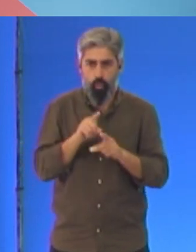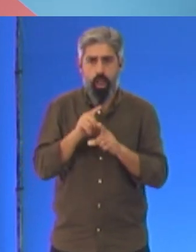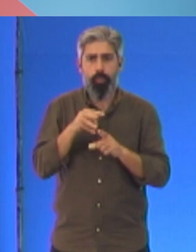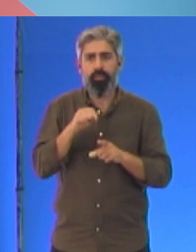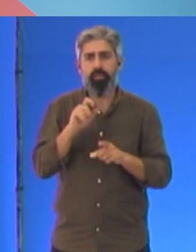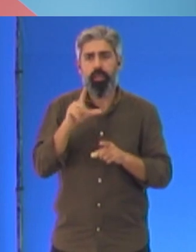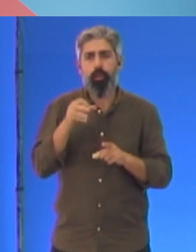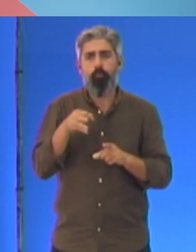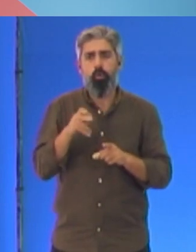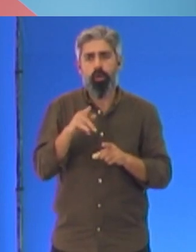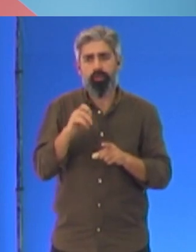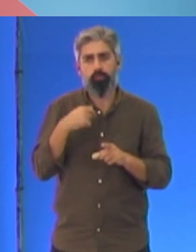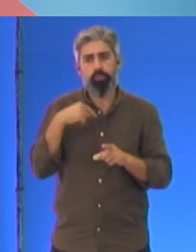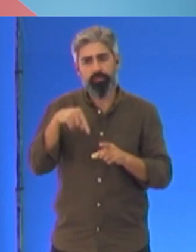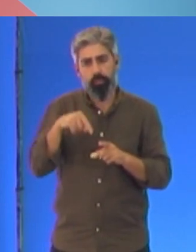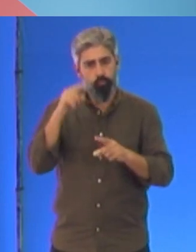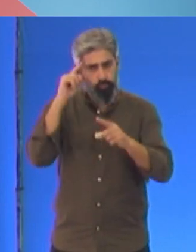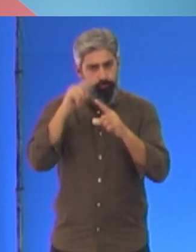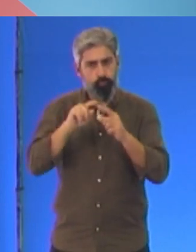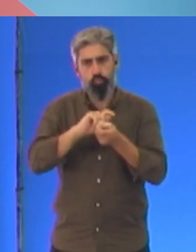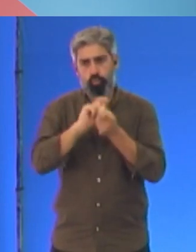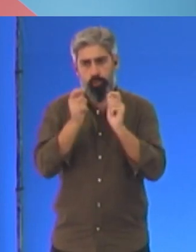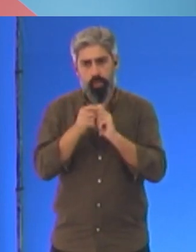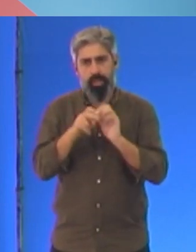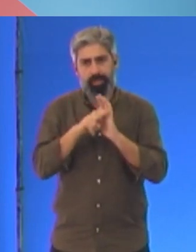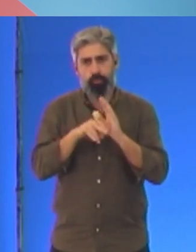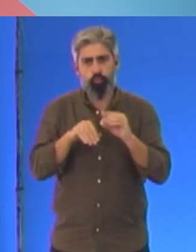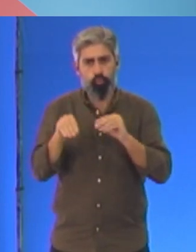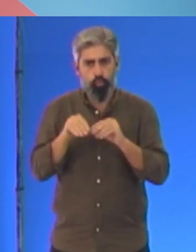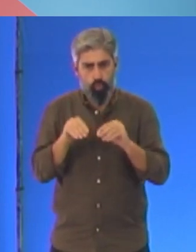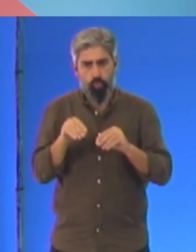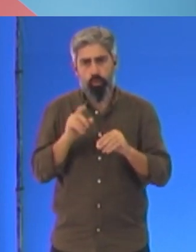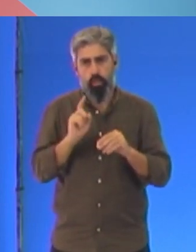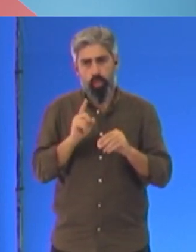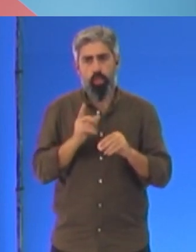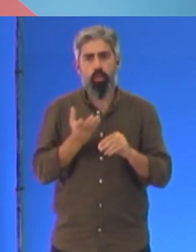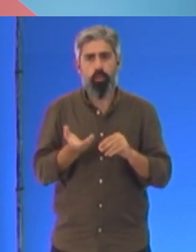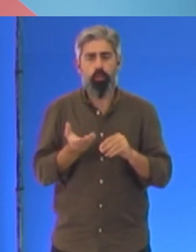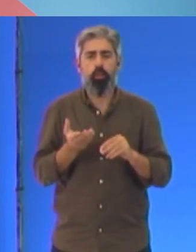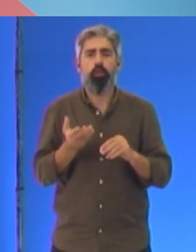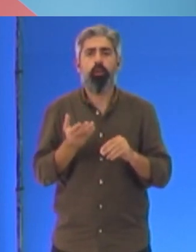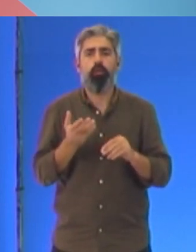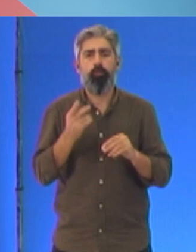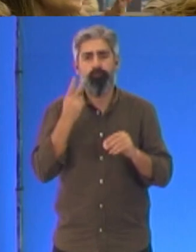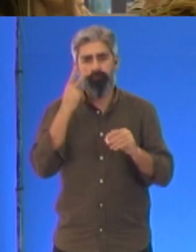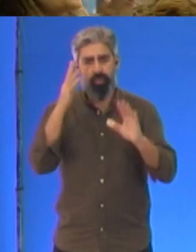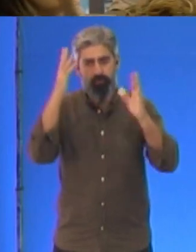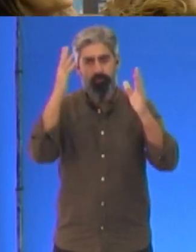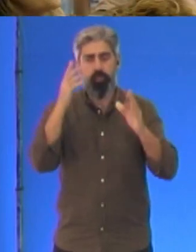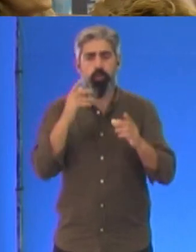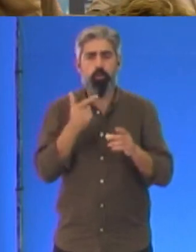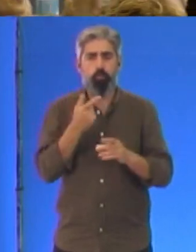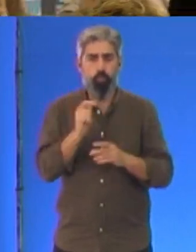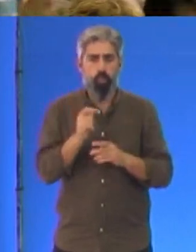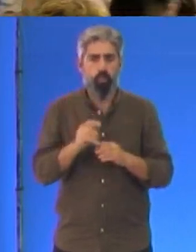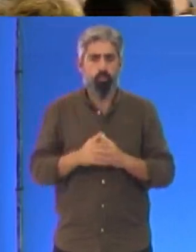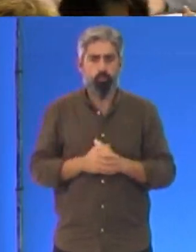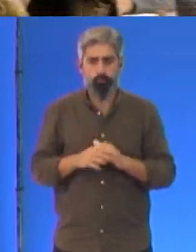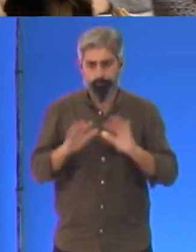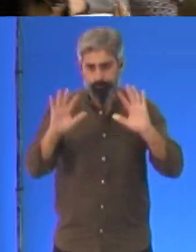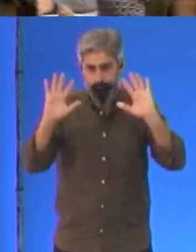o Miguel portas para mudar as regras do jogo e nada menos do que isso viva o bloco